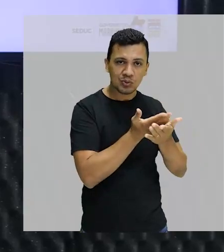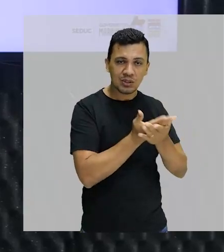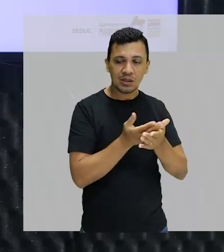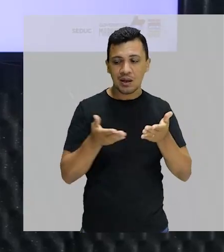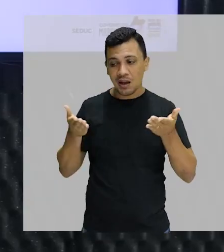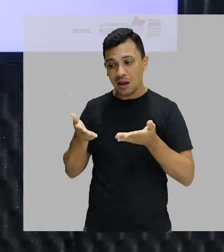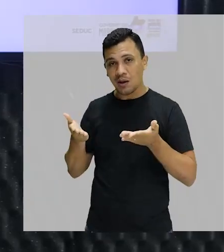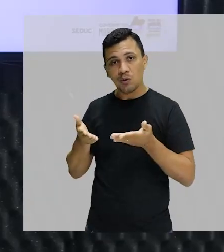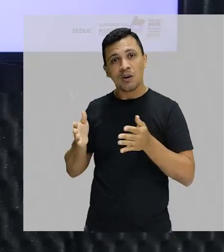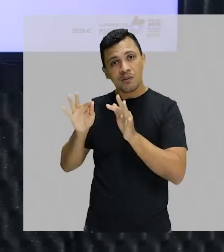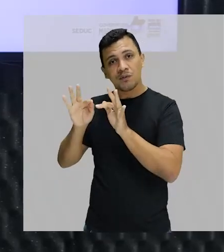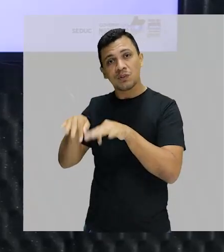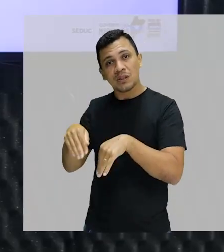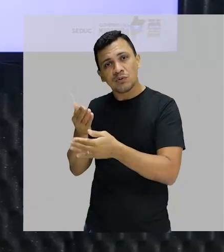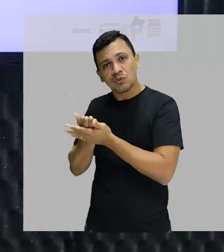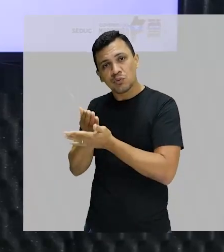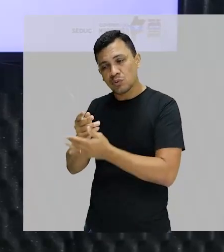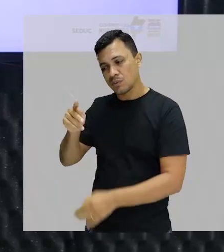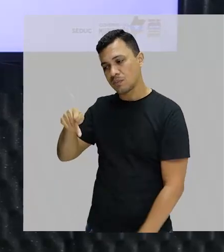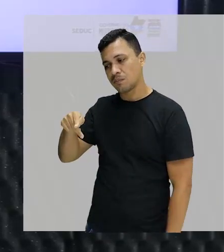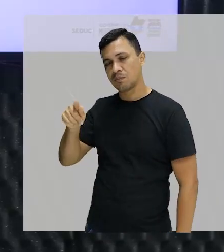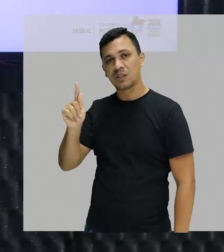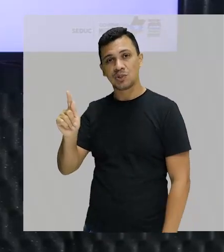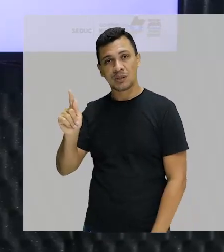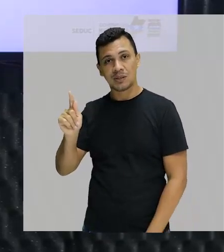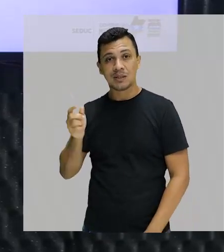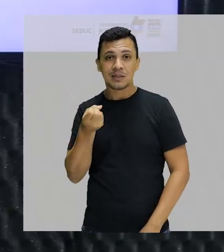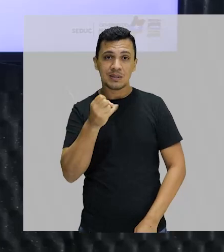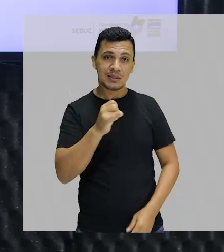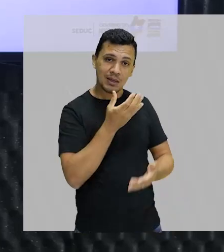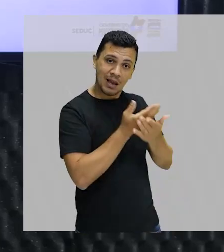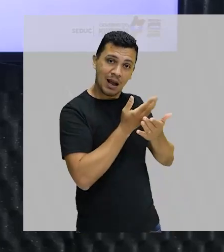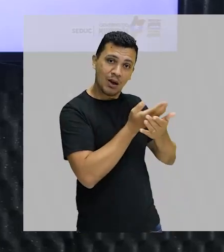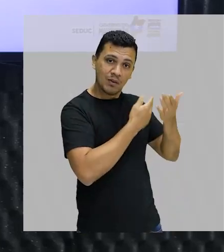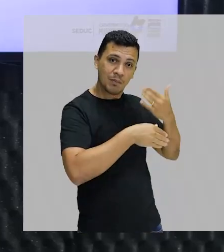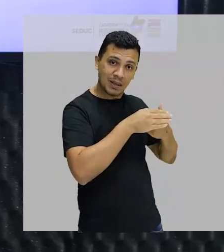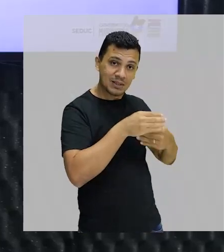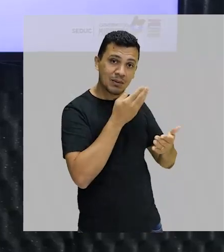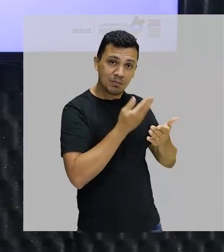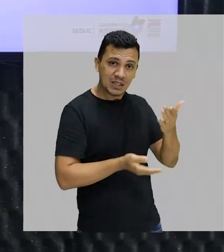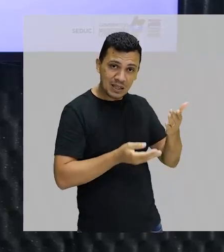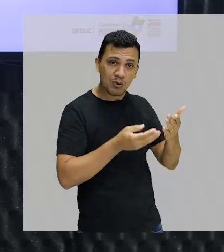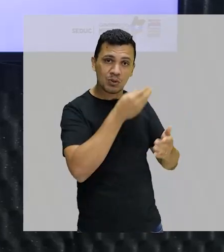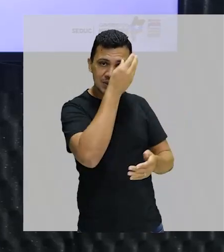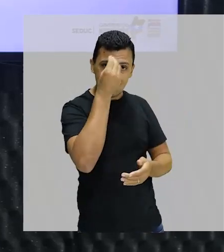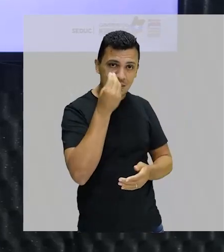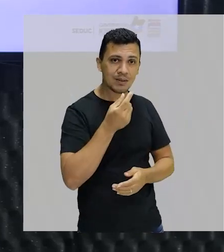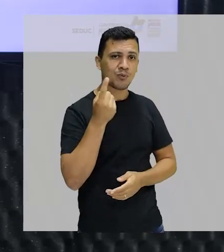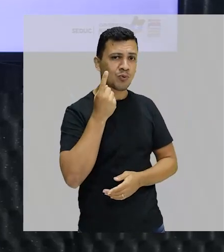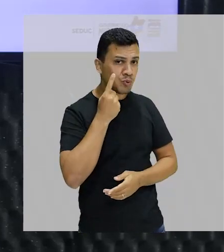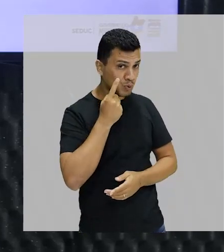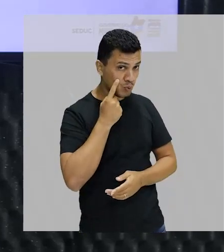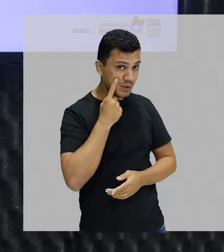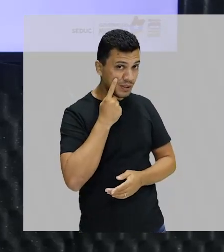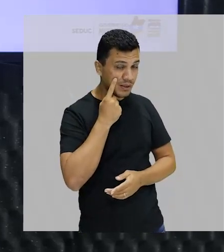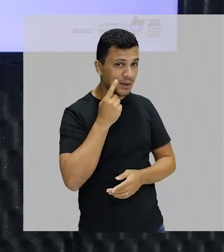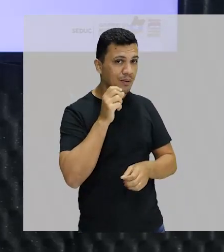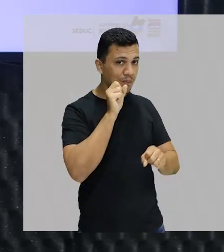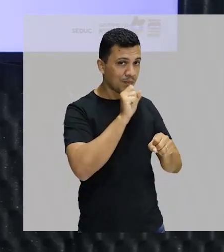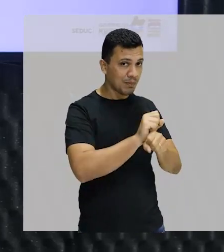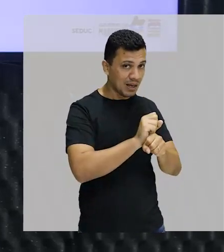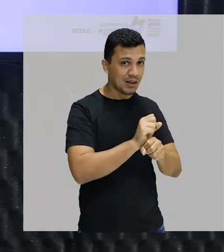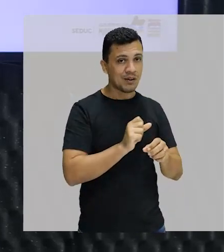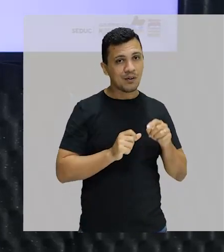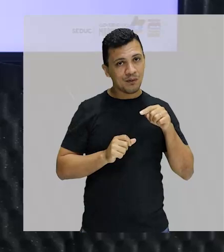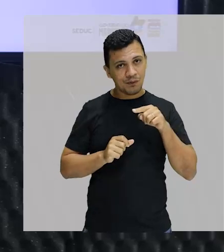finalizando o nosso estudo falando sobre as PGs. Perdeu alguma aula, esqueceu alguma coisinha, está com dúvida? Dá o pause, vai lá no